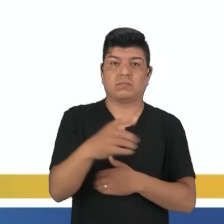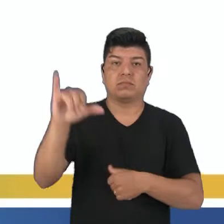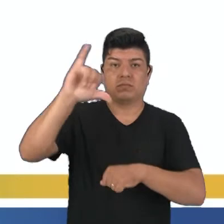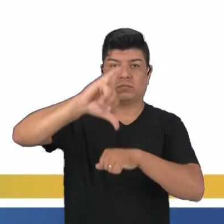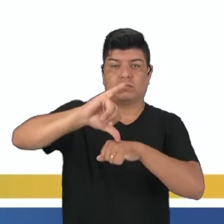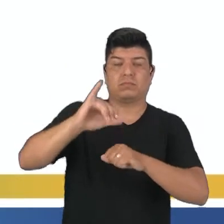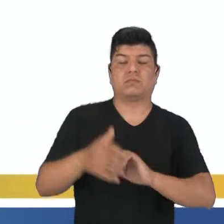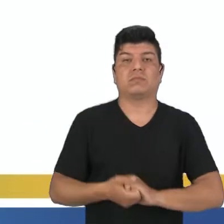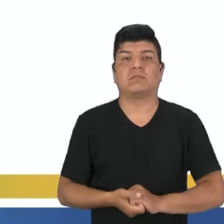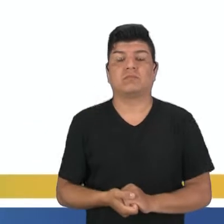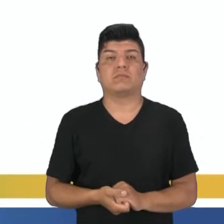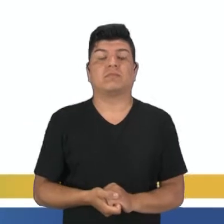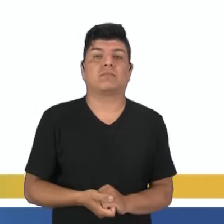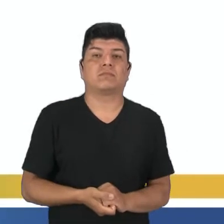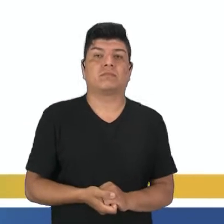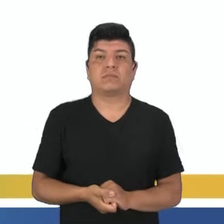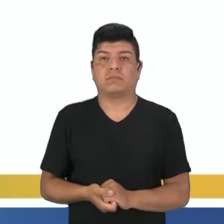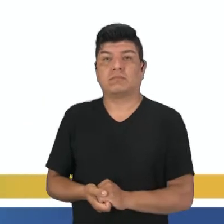capital.